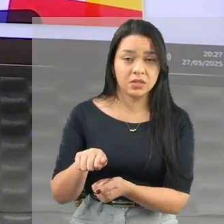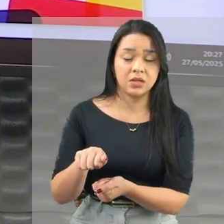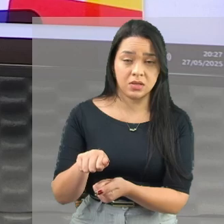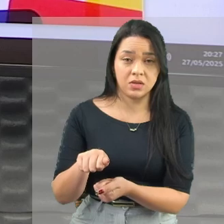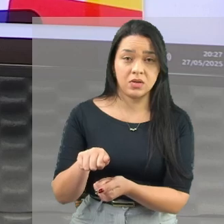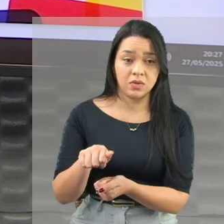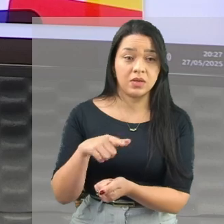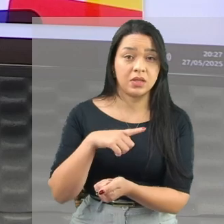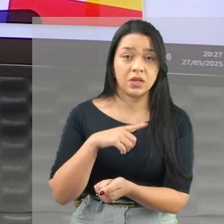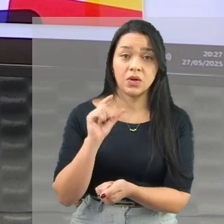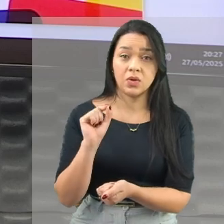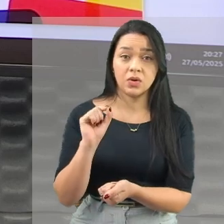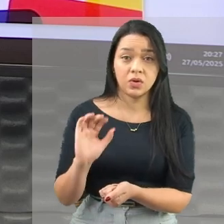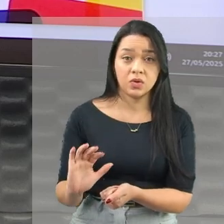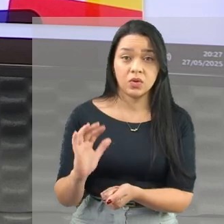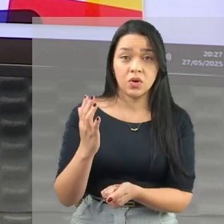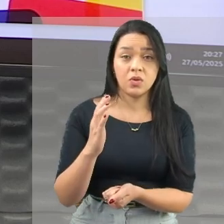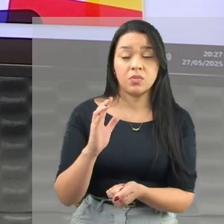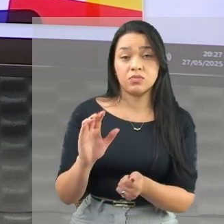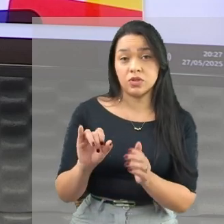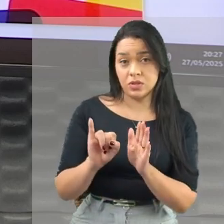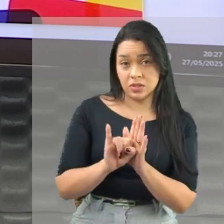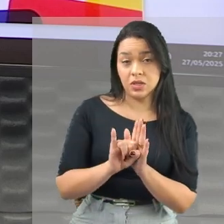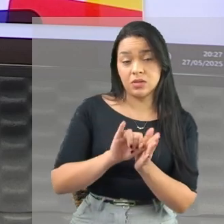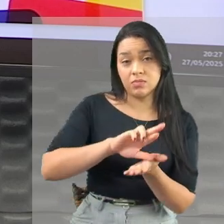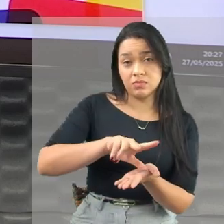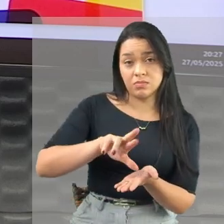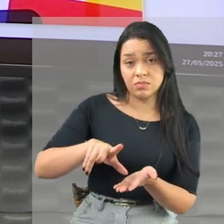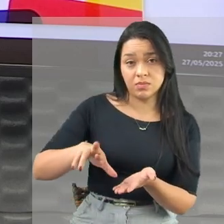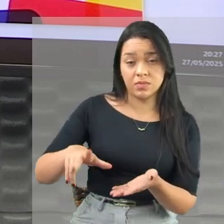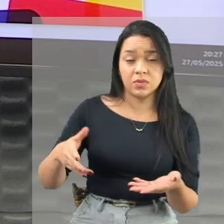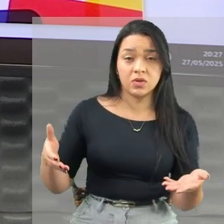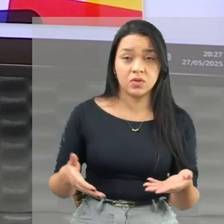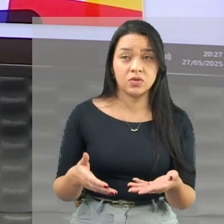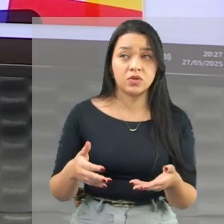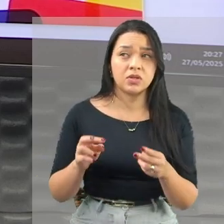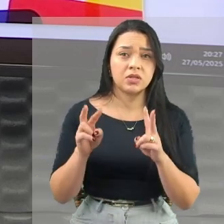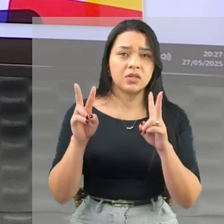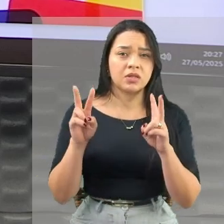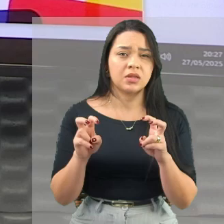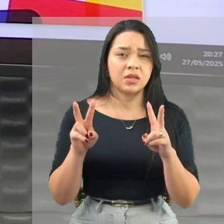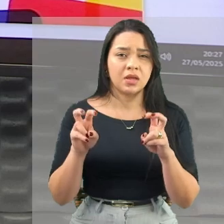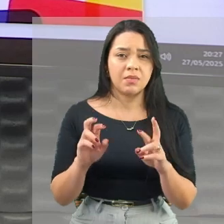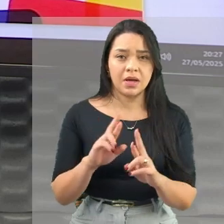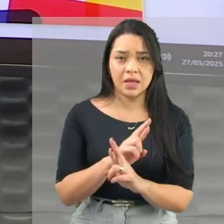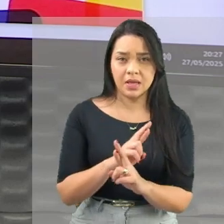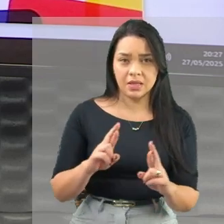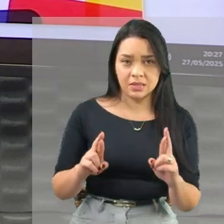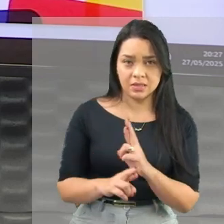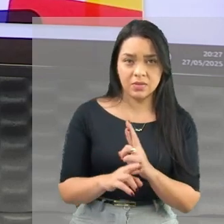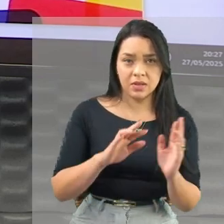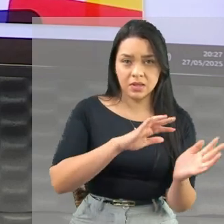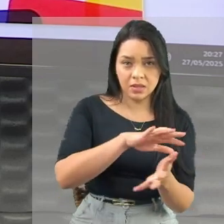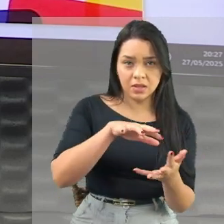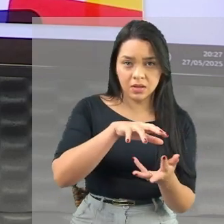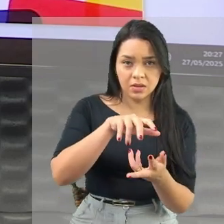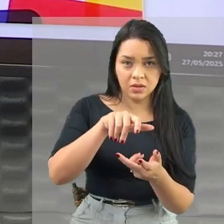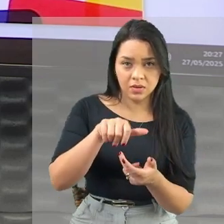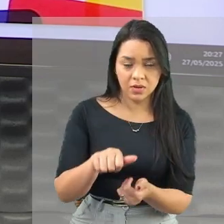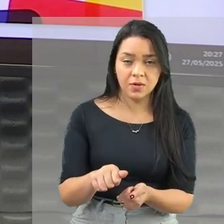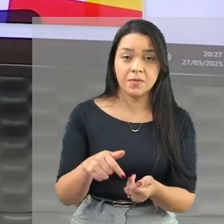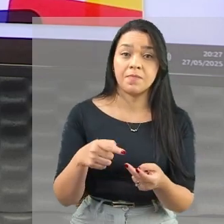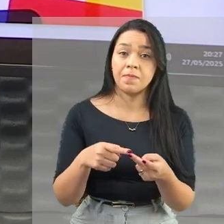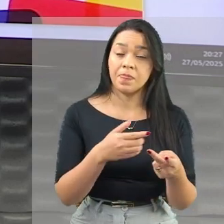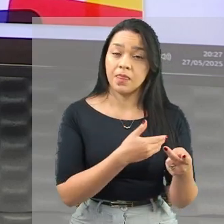no que chamamos de fenômeno identitário. E nossa última reflexão foi sobre a relação entre globalização e governança,